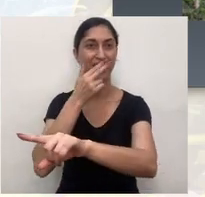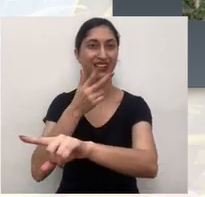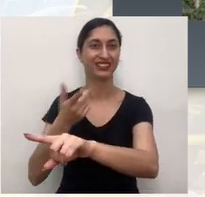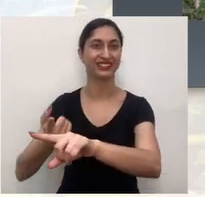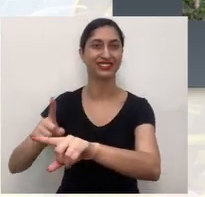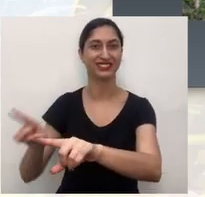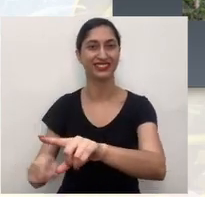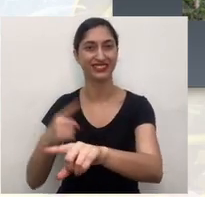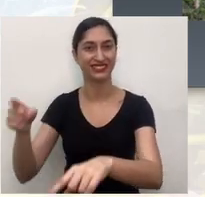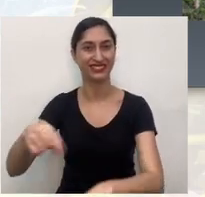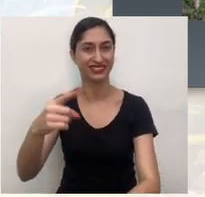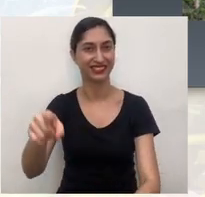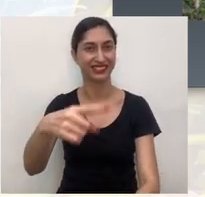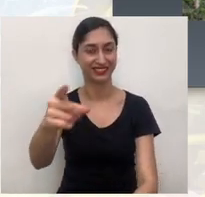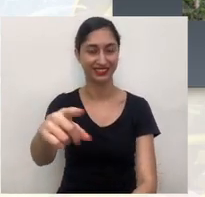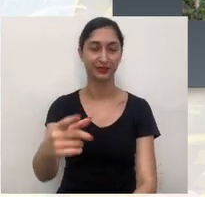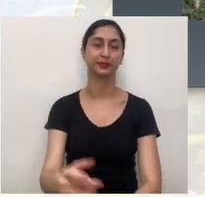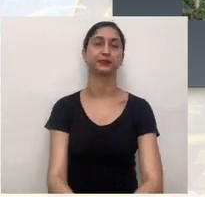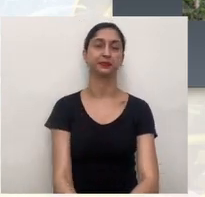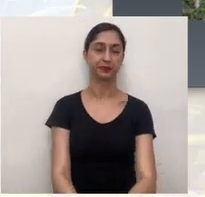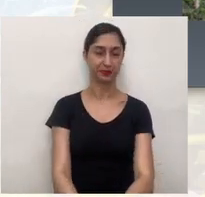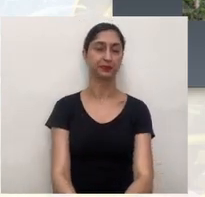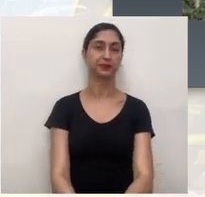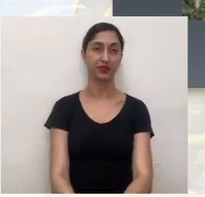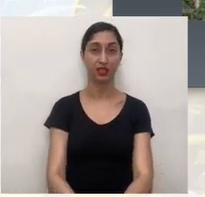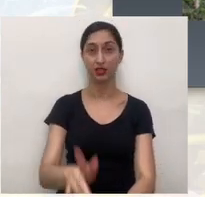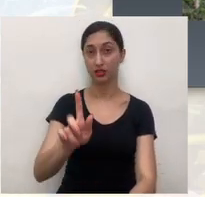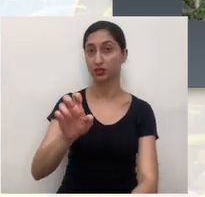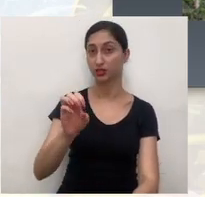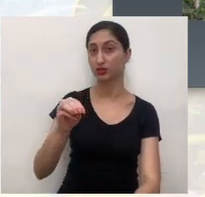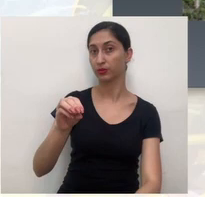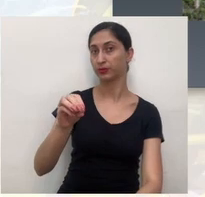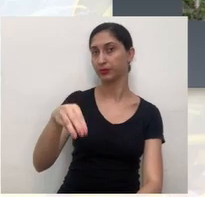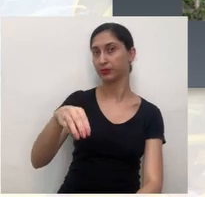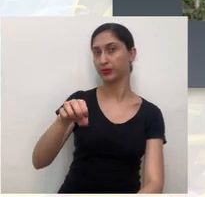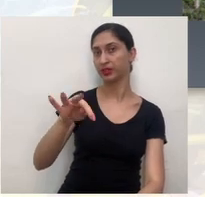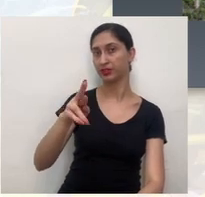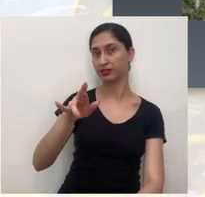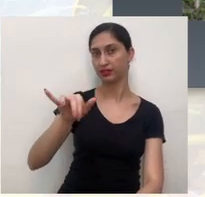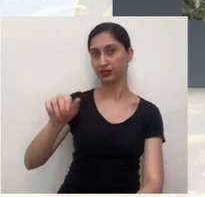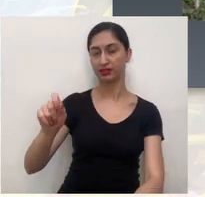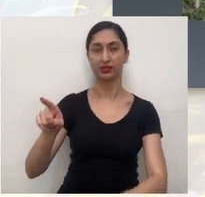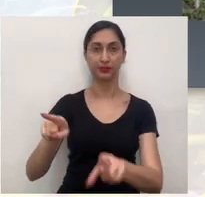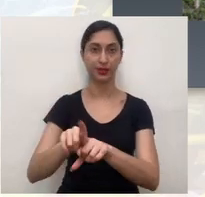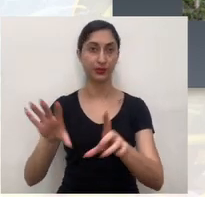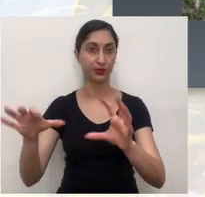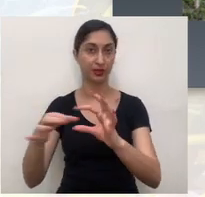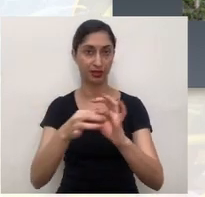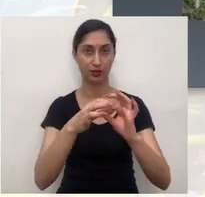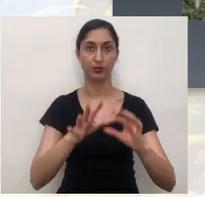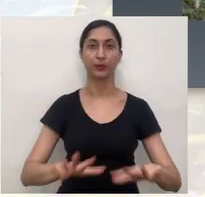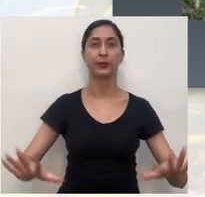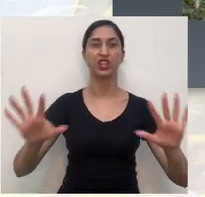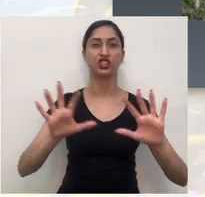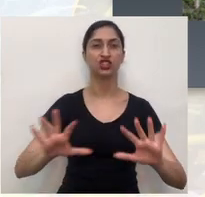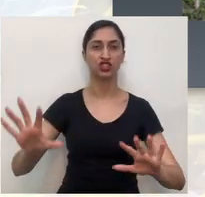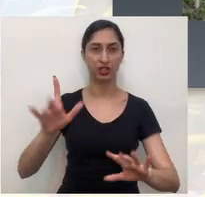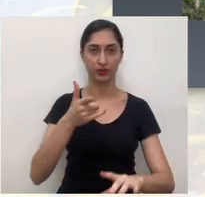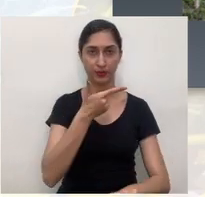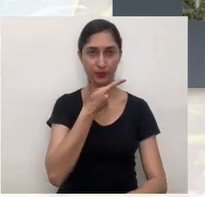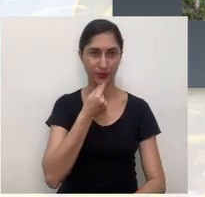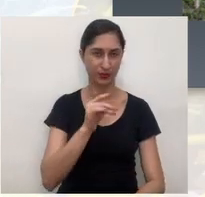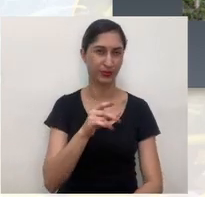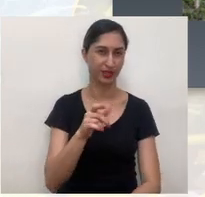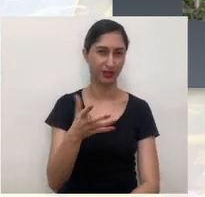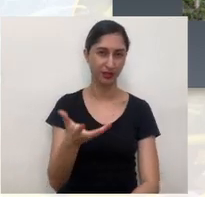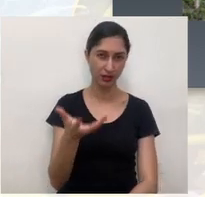essa geometria aqui, que é reforçada também pela forma das manchas, das quais o Burle Marx tinha intenção